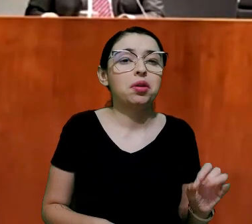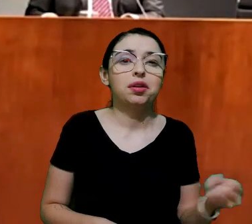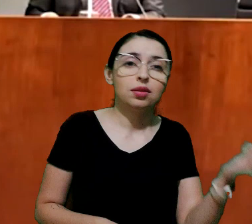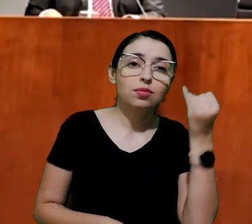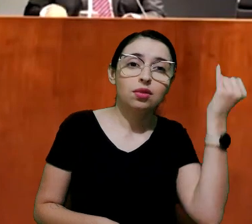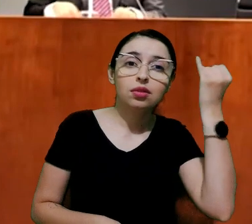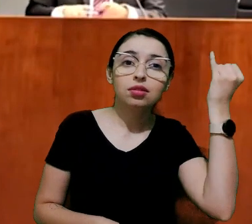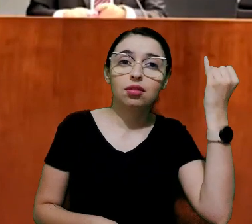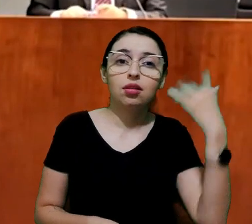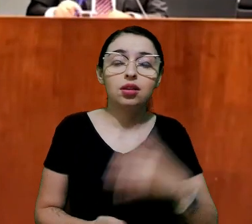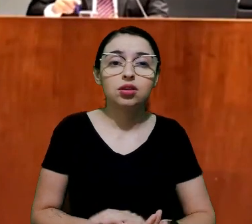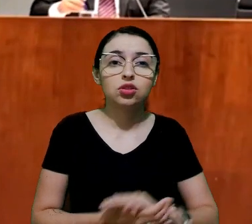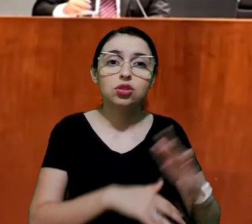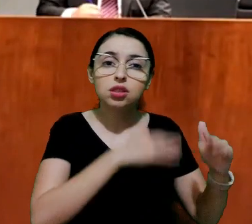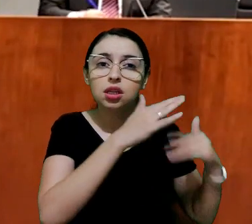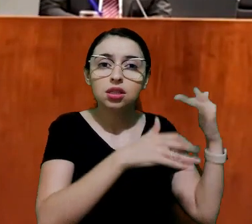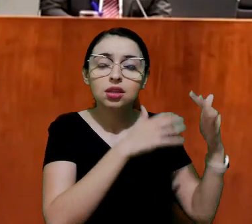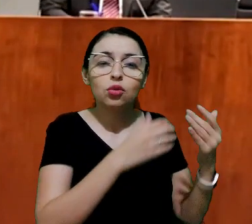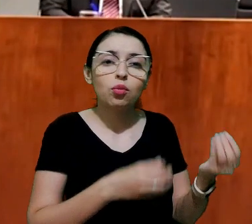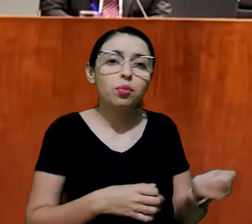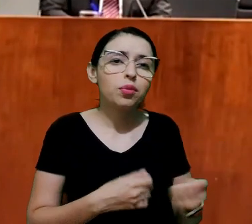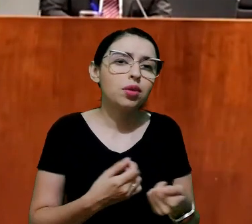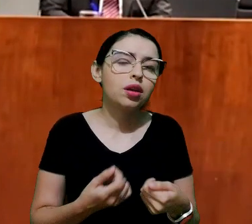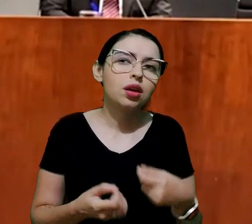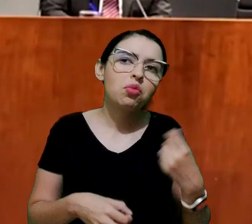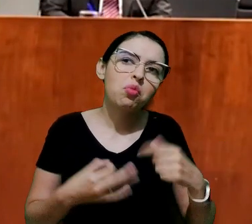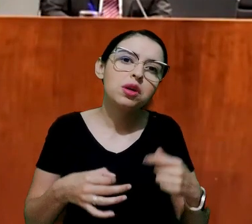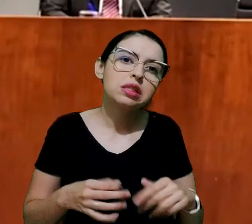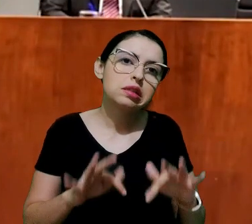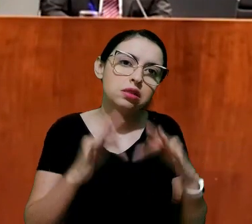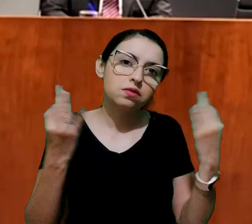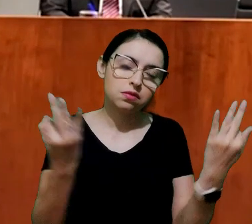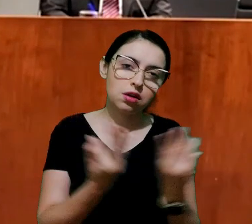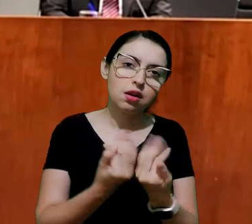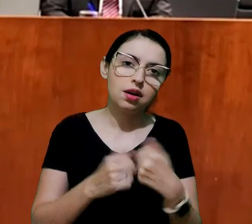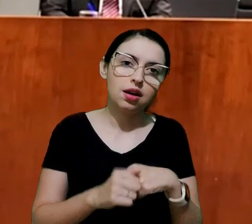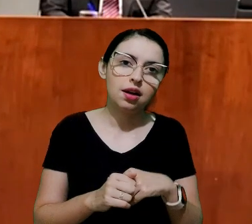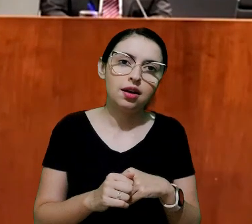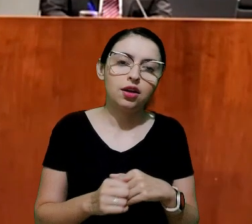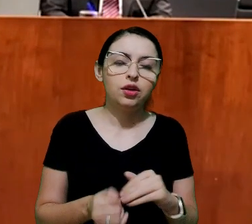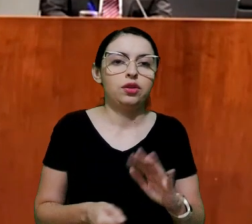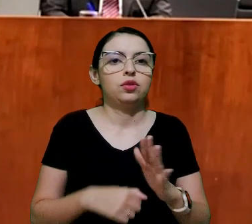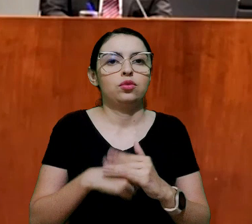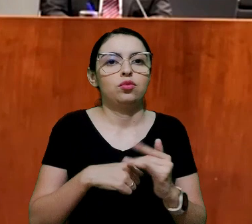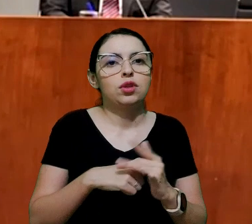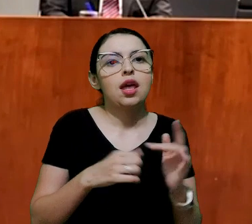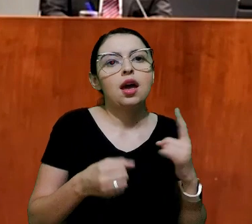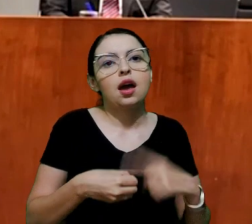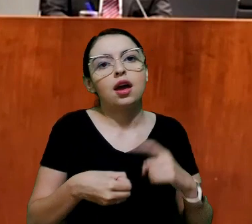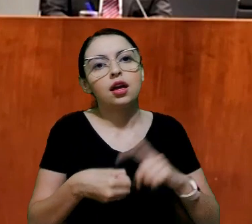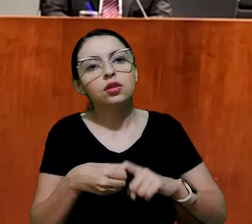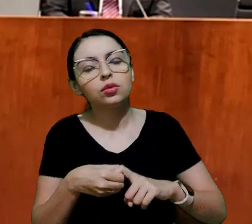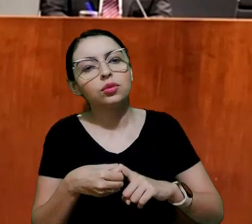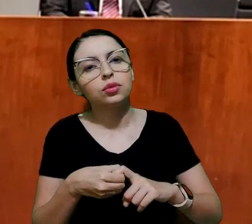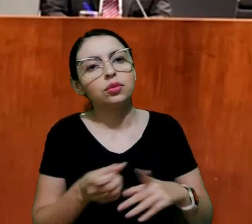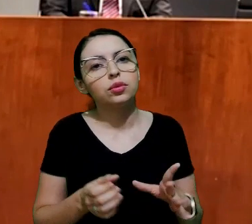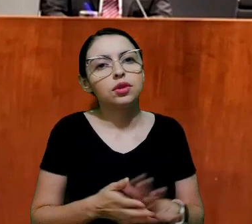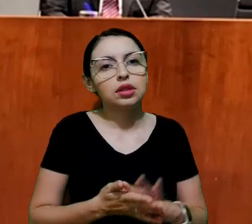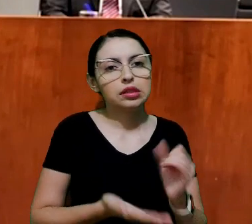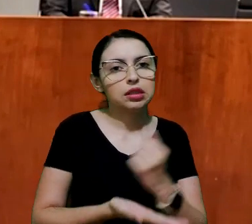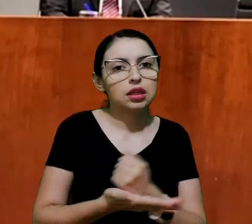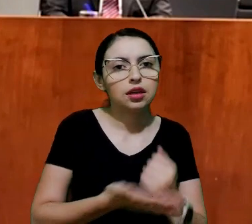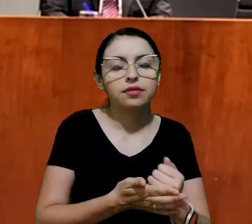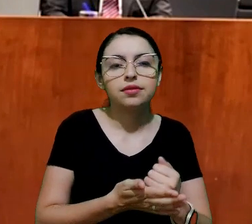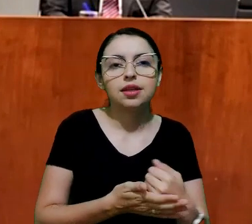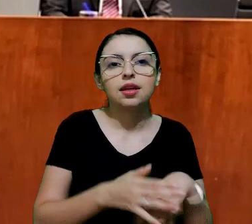sucessão, sobre questões que envolvem a família, a afetividade, questões registrárias, a questão da